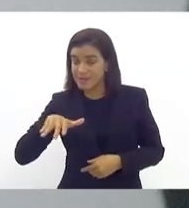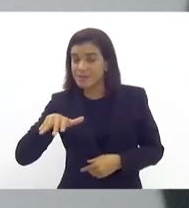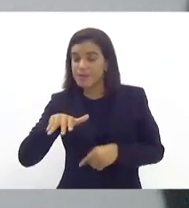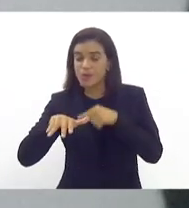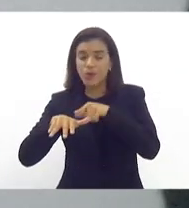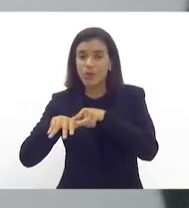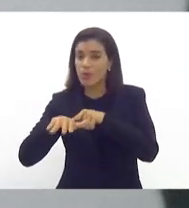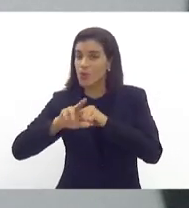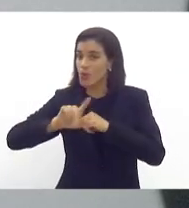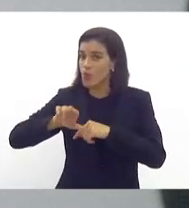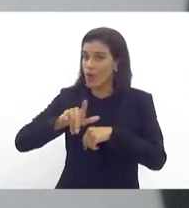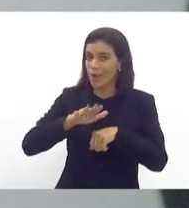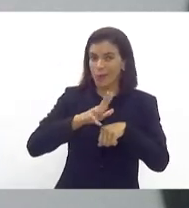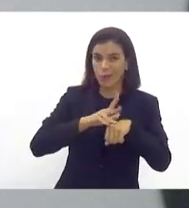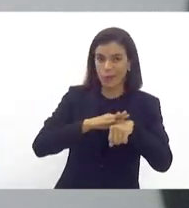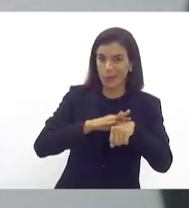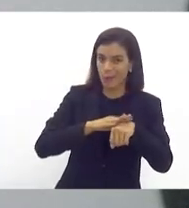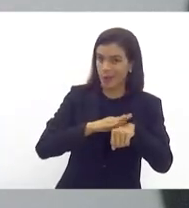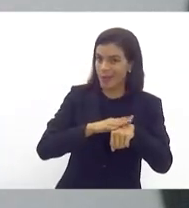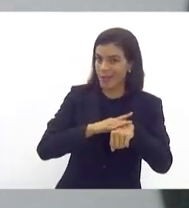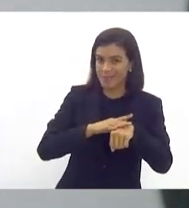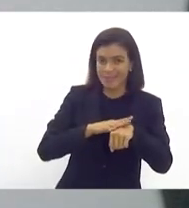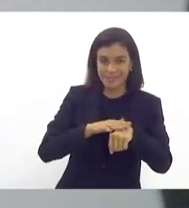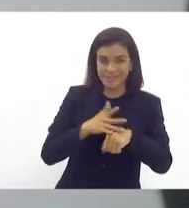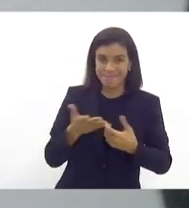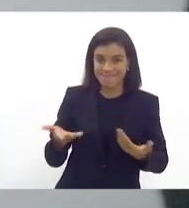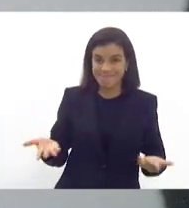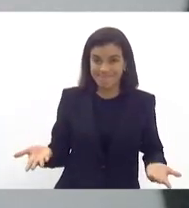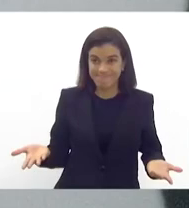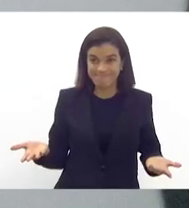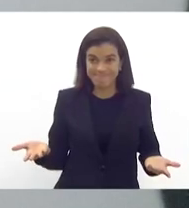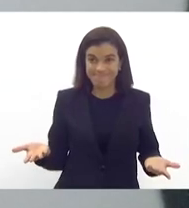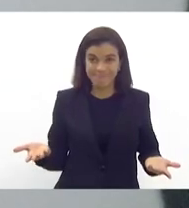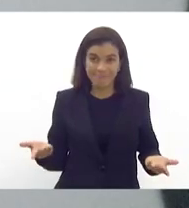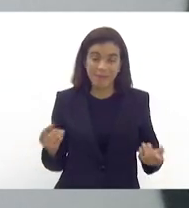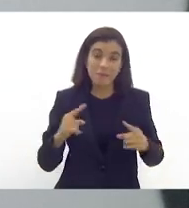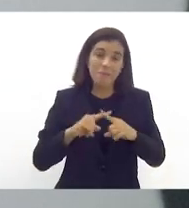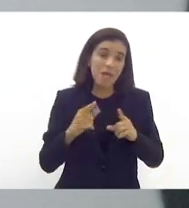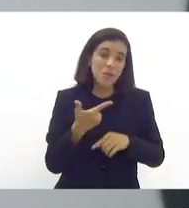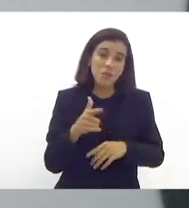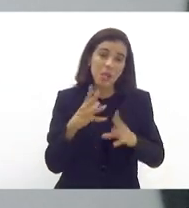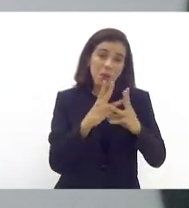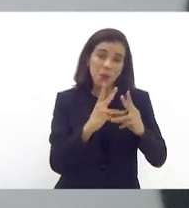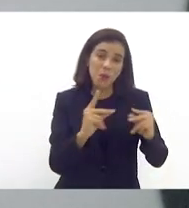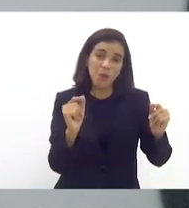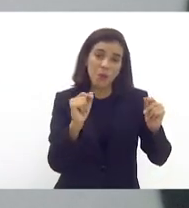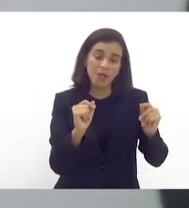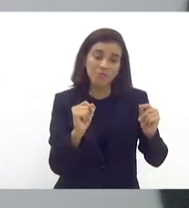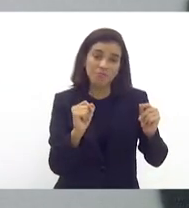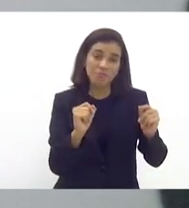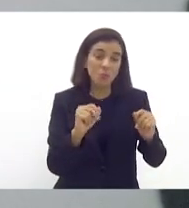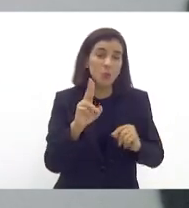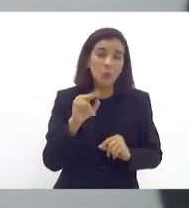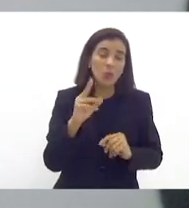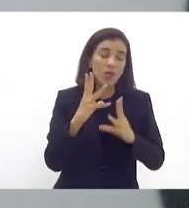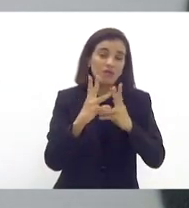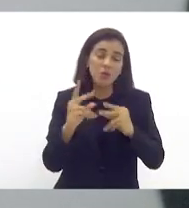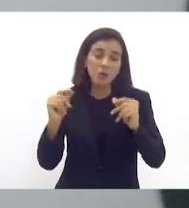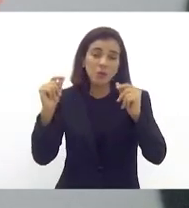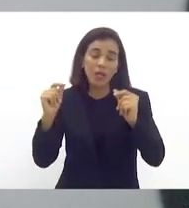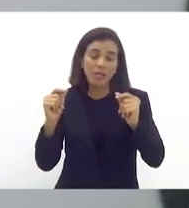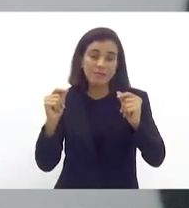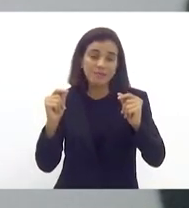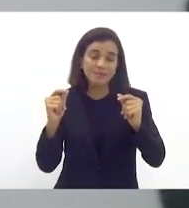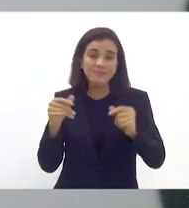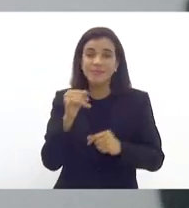que nem são doenças propriamente ditas né e que não tem cura não vão acabar nunca e